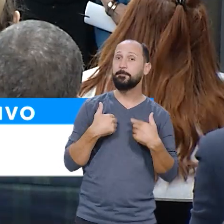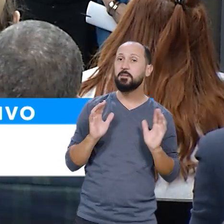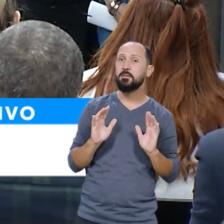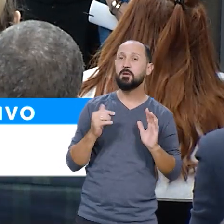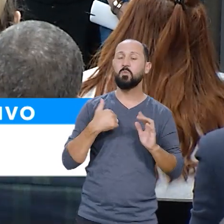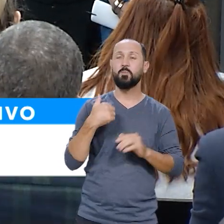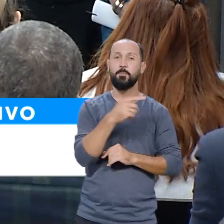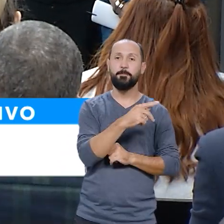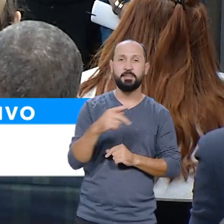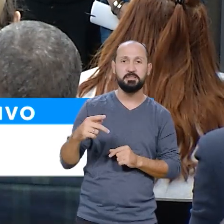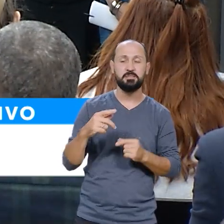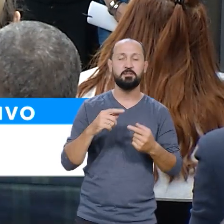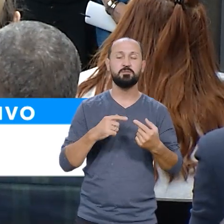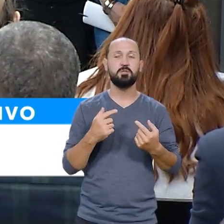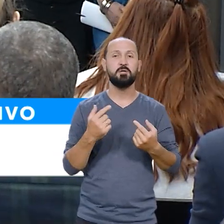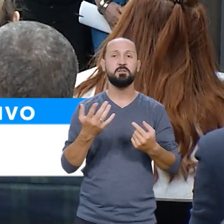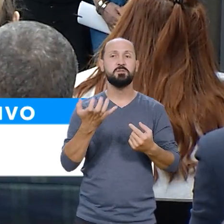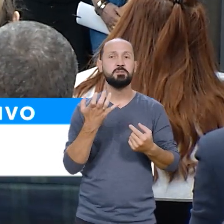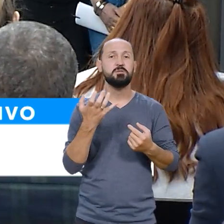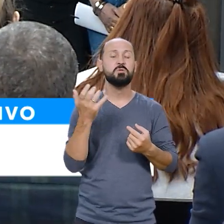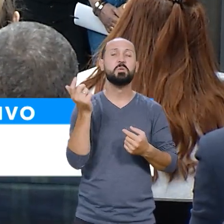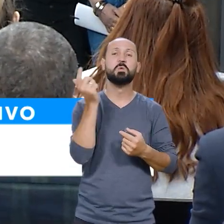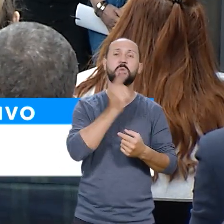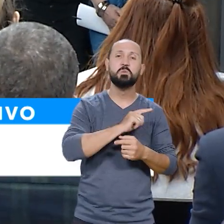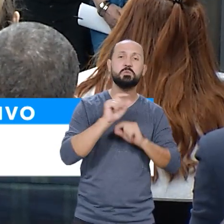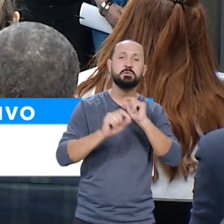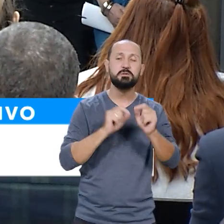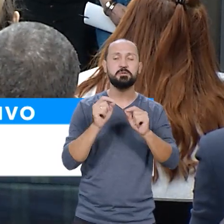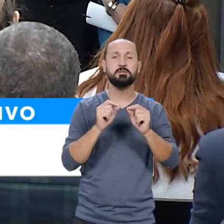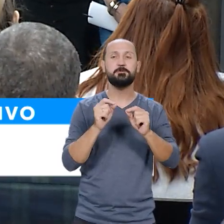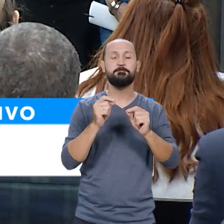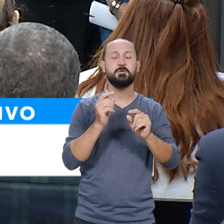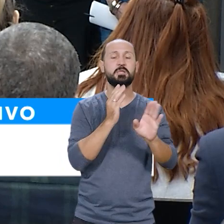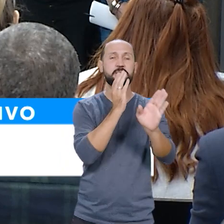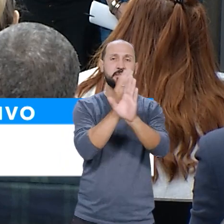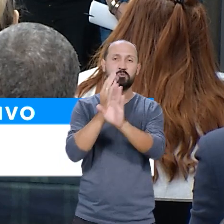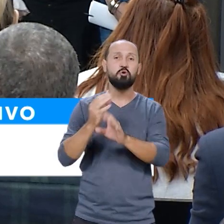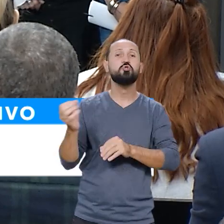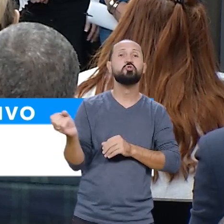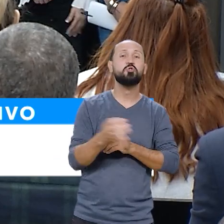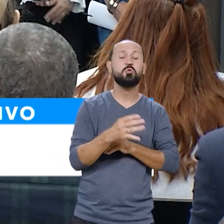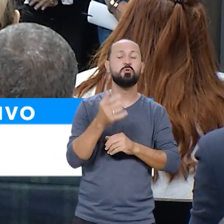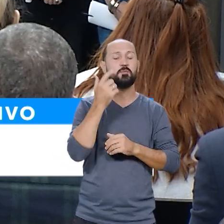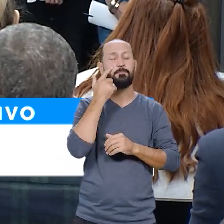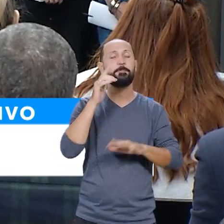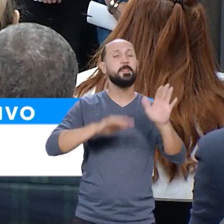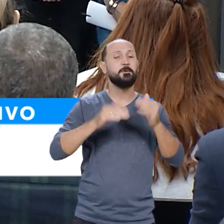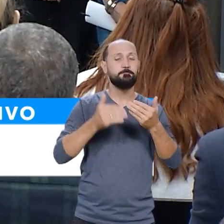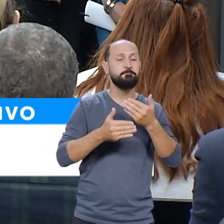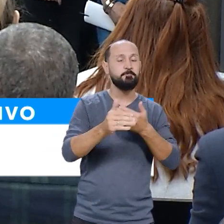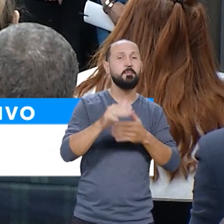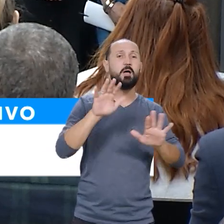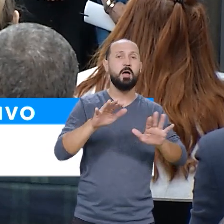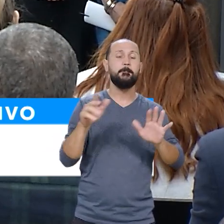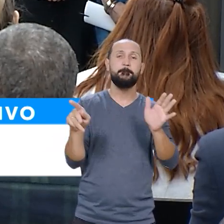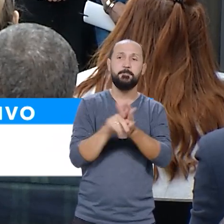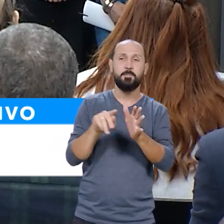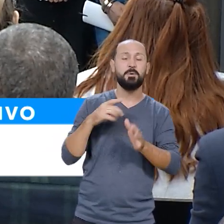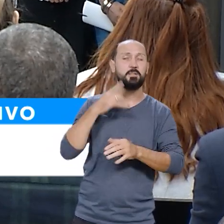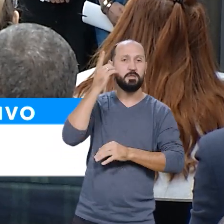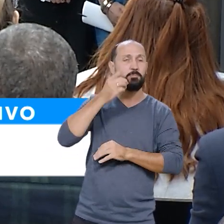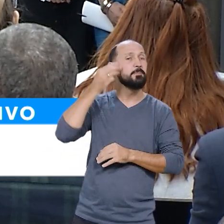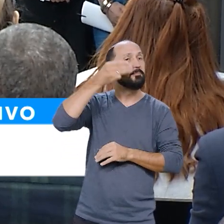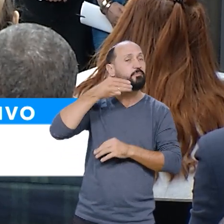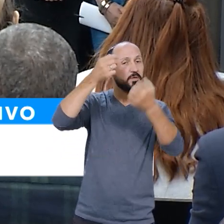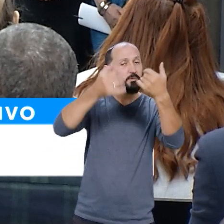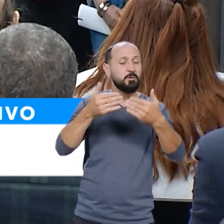expectativa, a minha expectativa como presidente, é que a gente possa se redescobrir e de repente daqui, conforme a própria